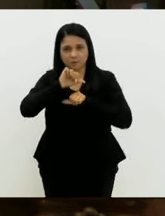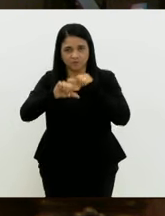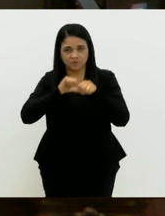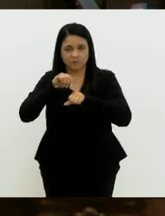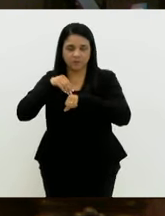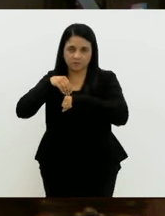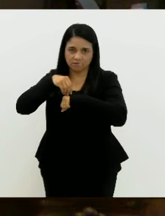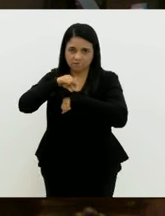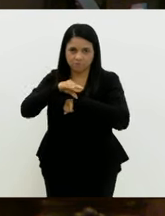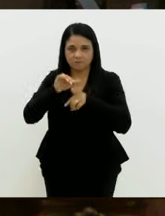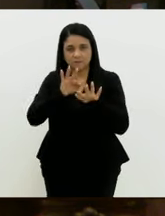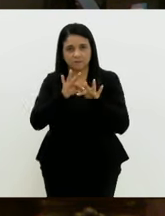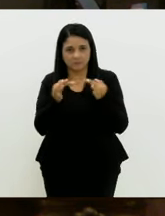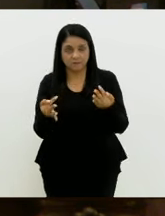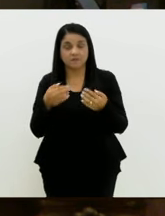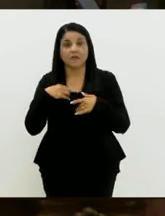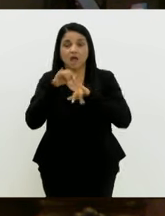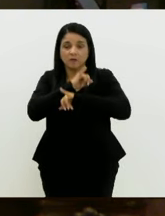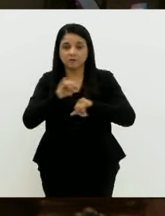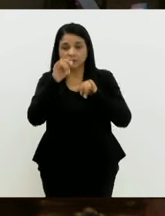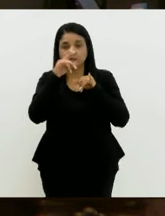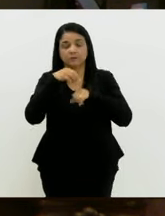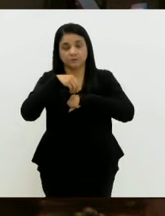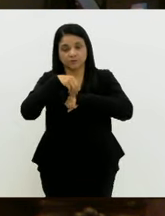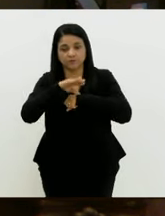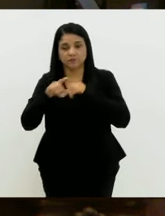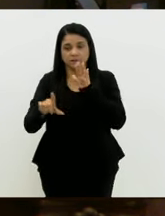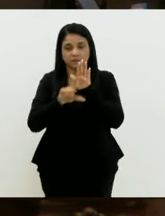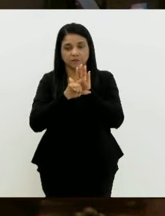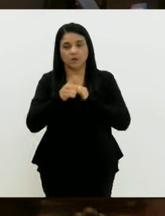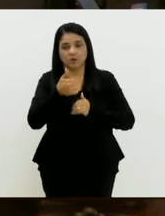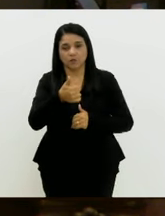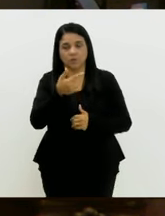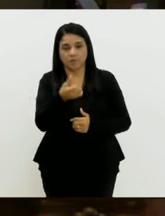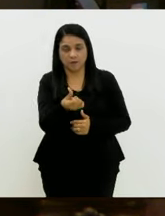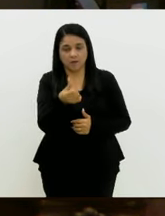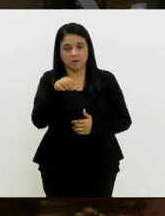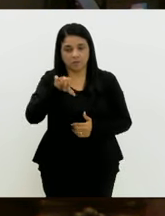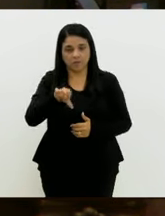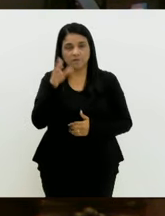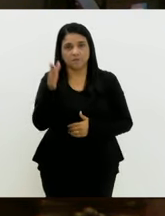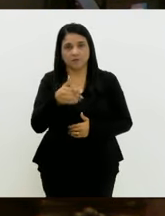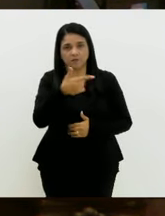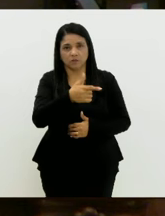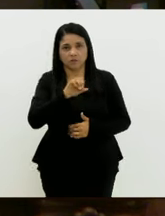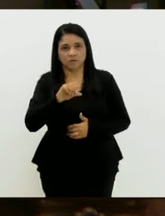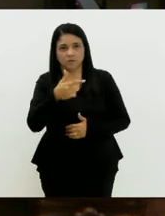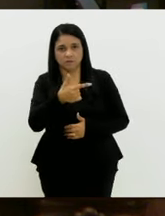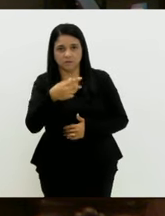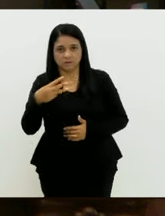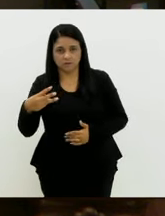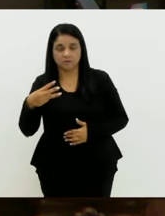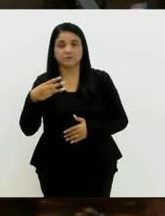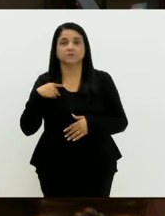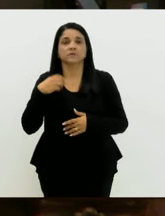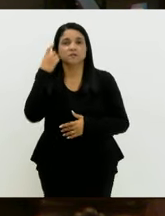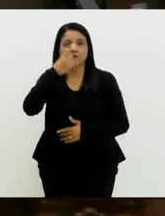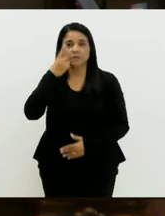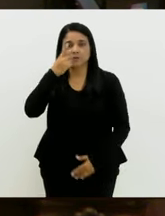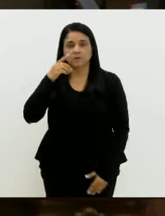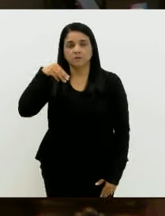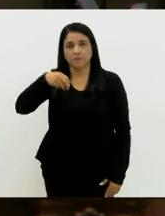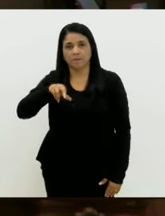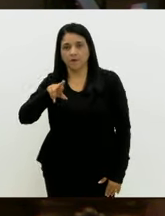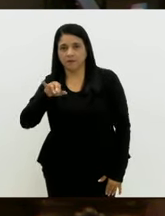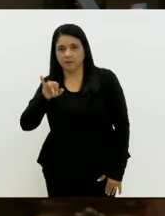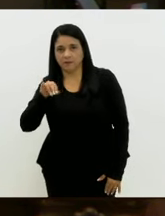simples. Anuncio indicação legislativa número 169 de 2023, de autoria da deputada Marina, do